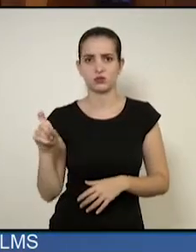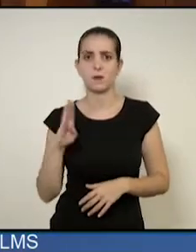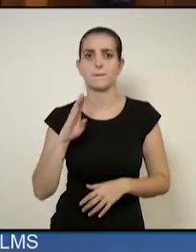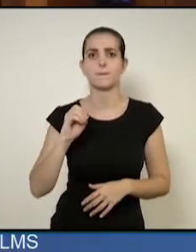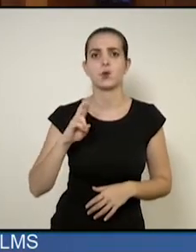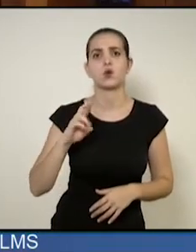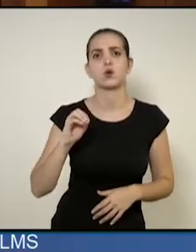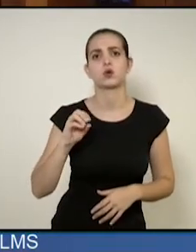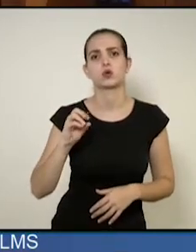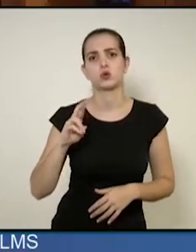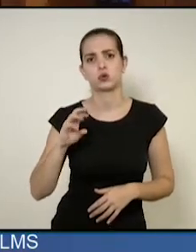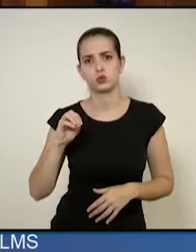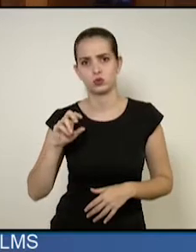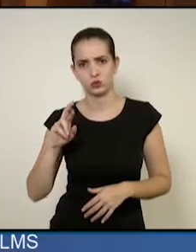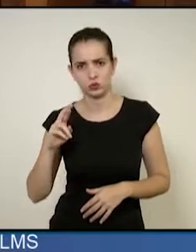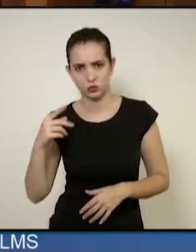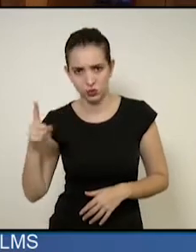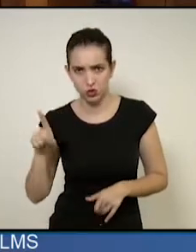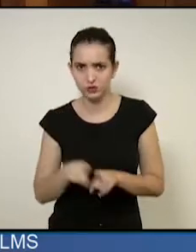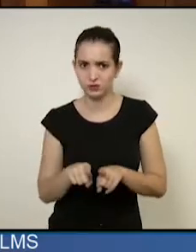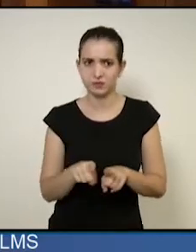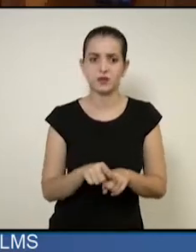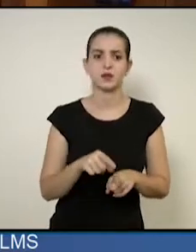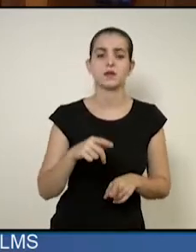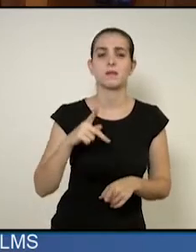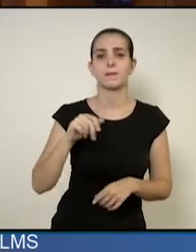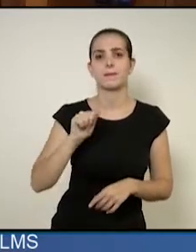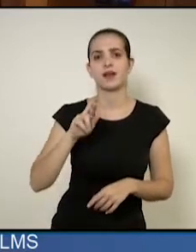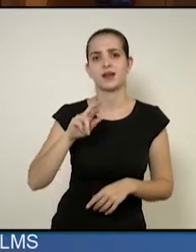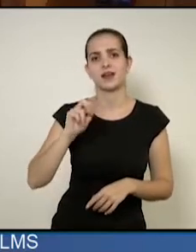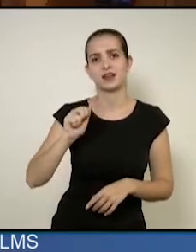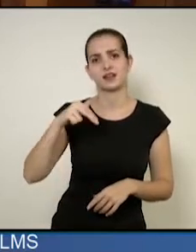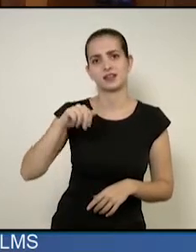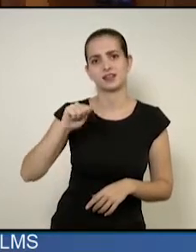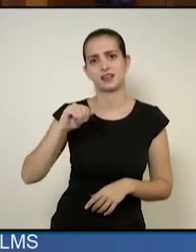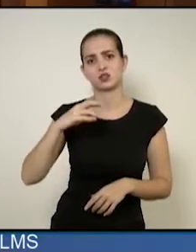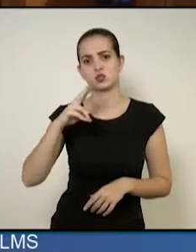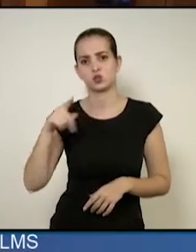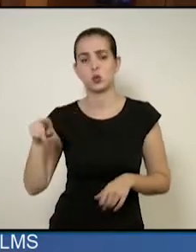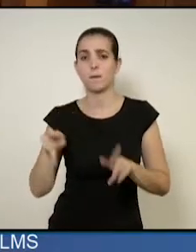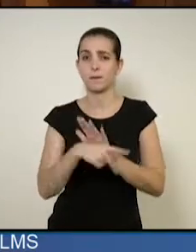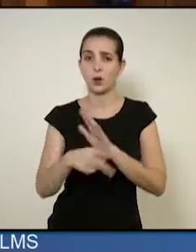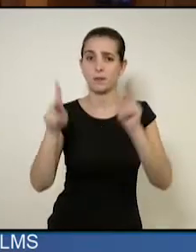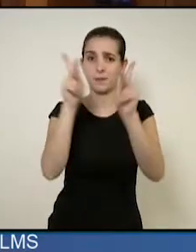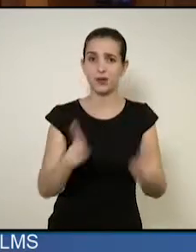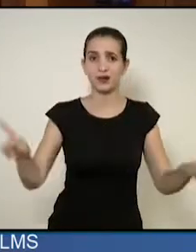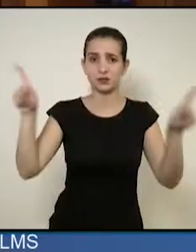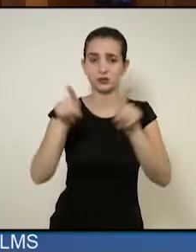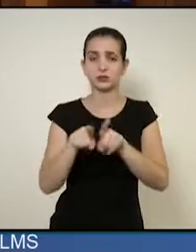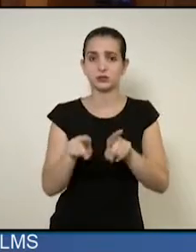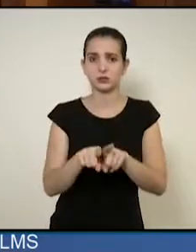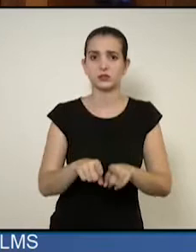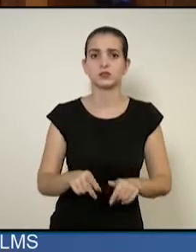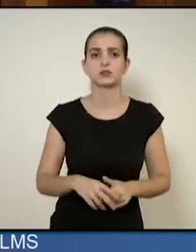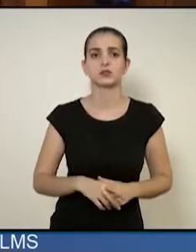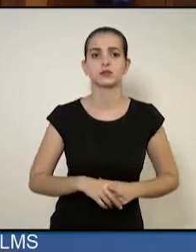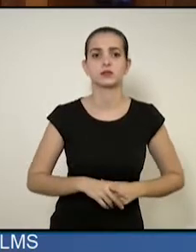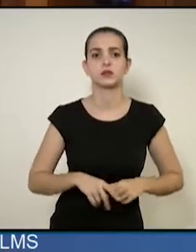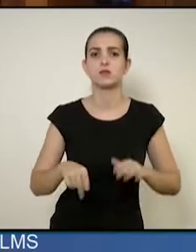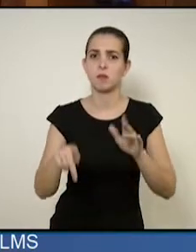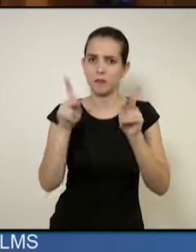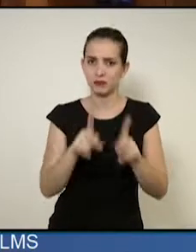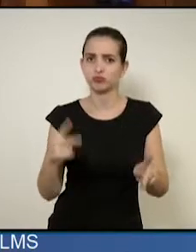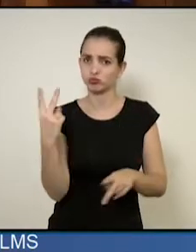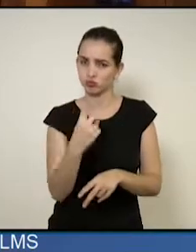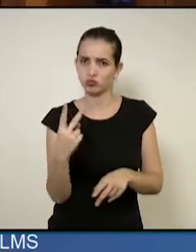Bororó, Porto Lindo, Paraguaçu em Paranhos, Poteiro Iguaçu também em Paranhos,